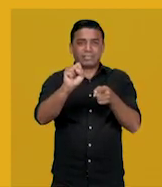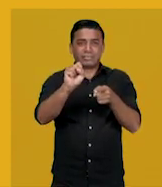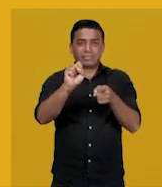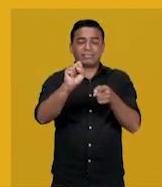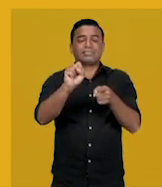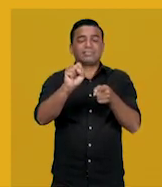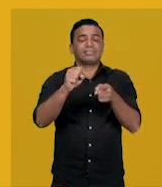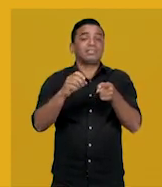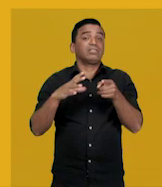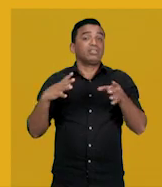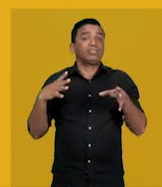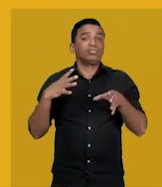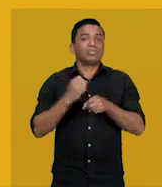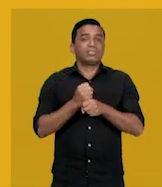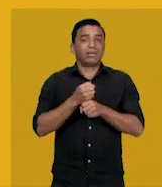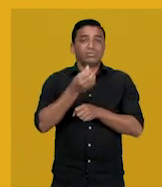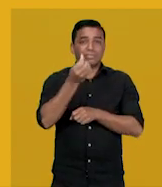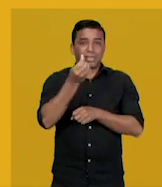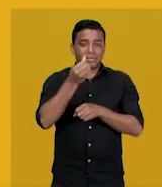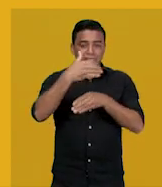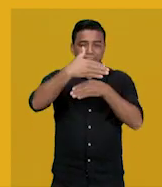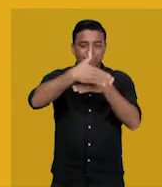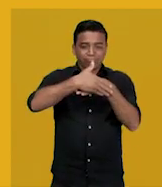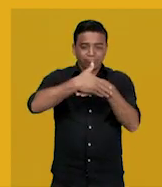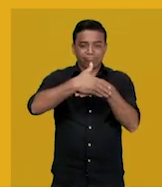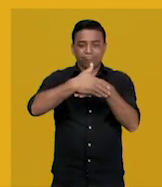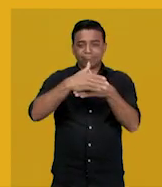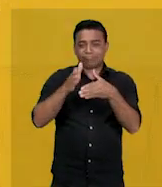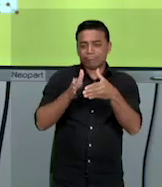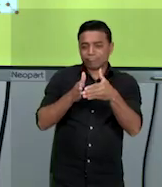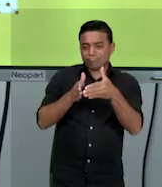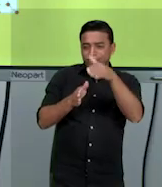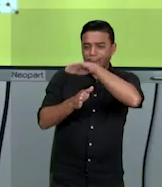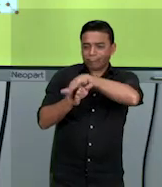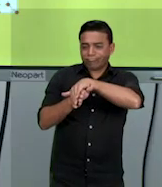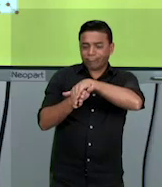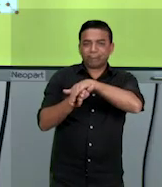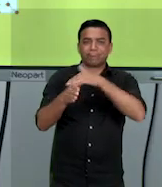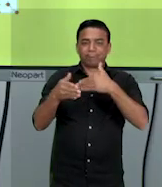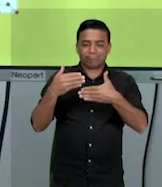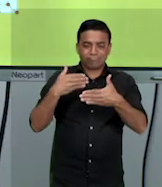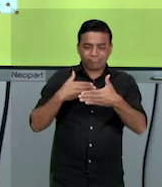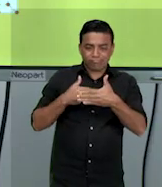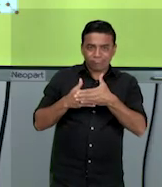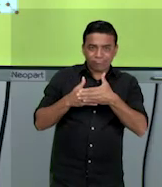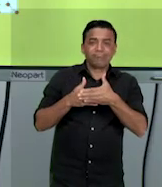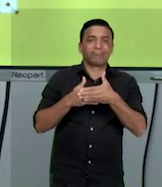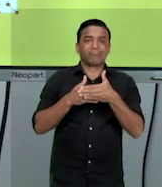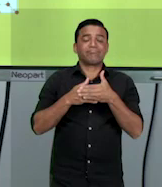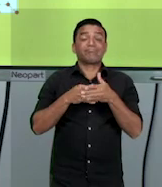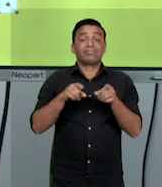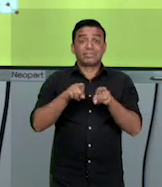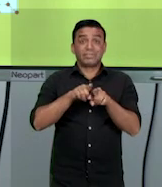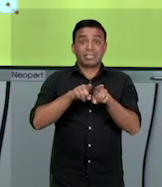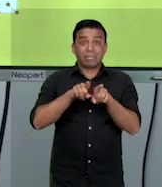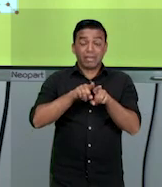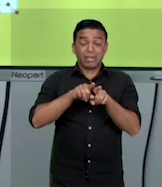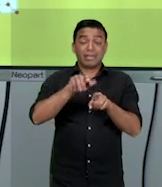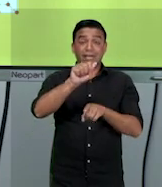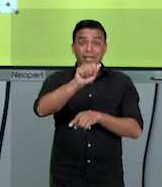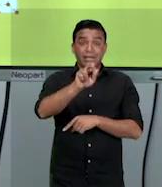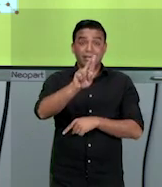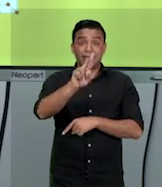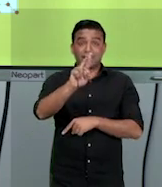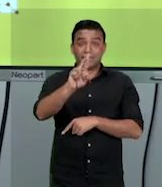total de 6 faces, que vocês podem observar aqui. As arestas, então, são 12 e